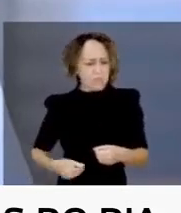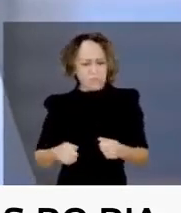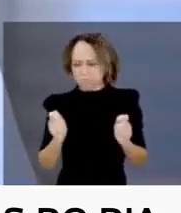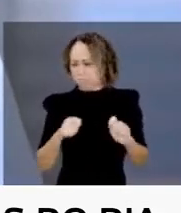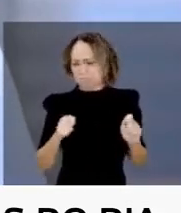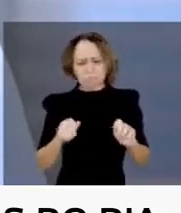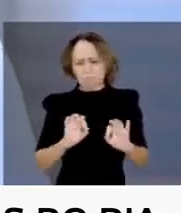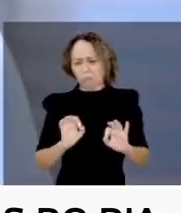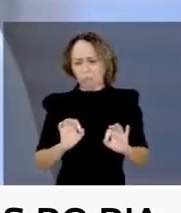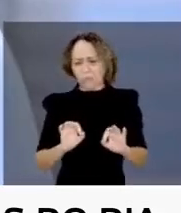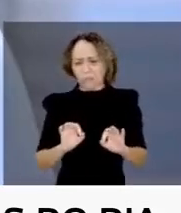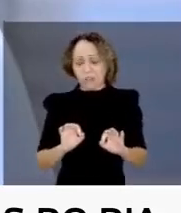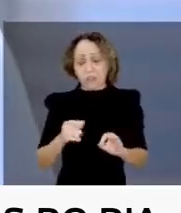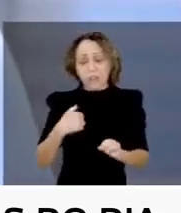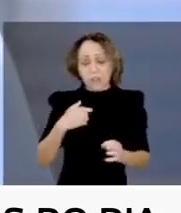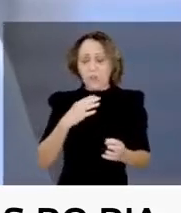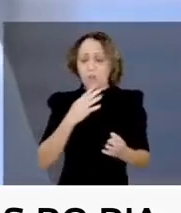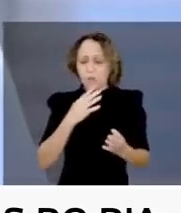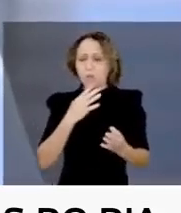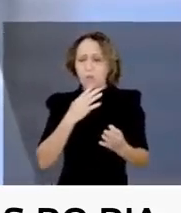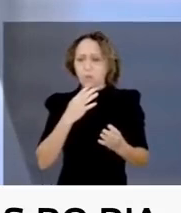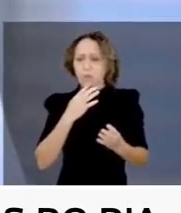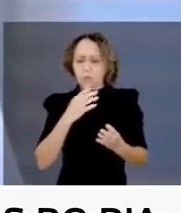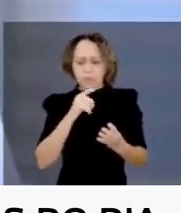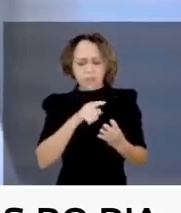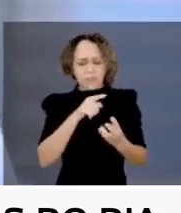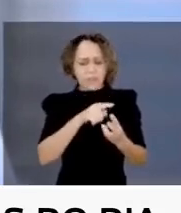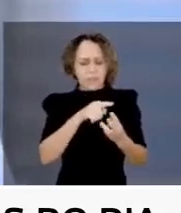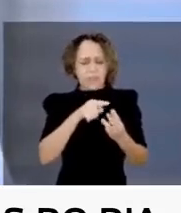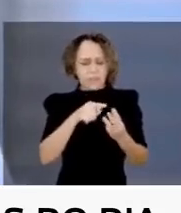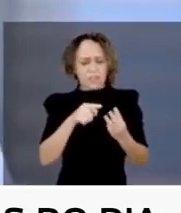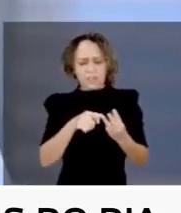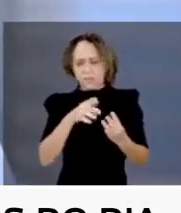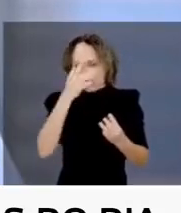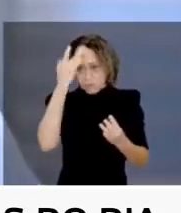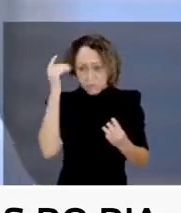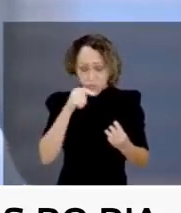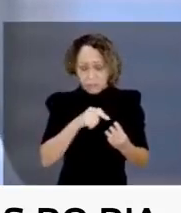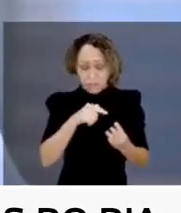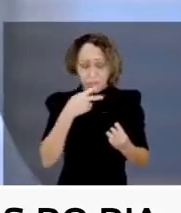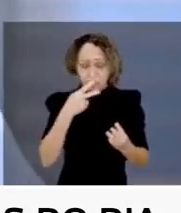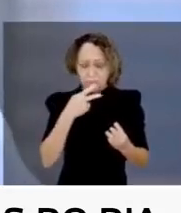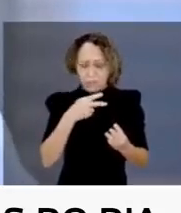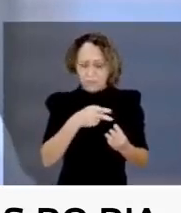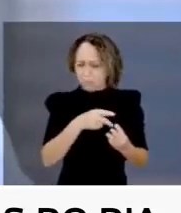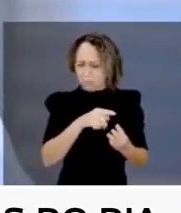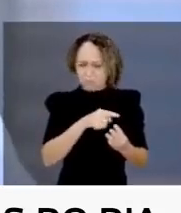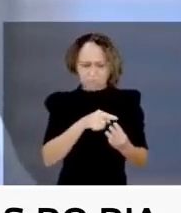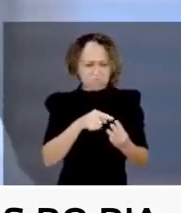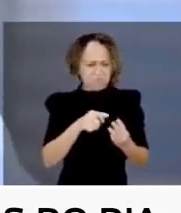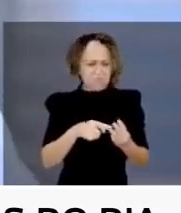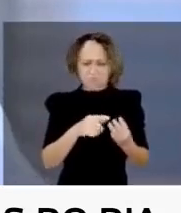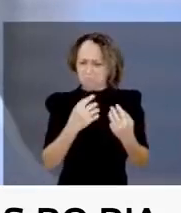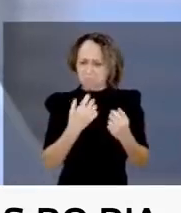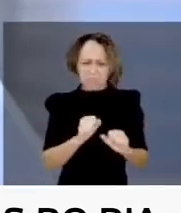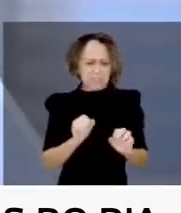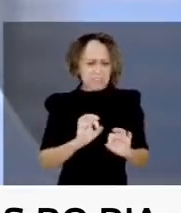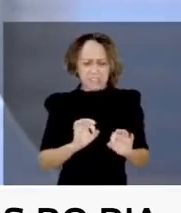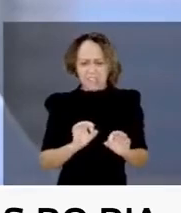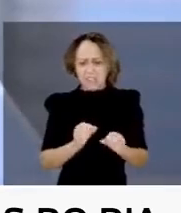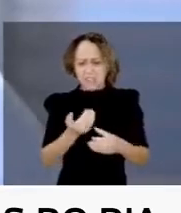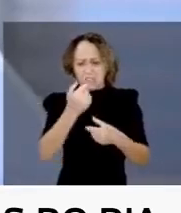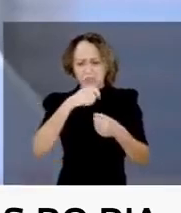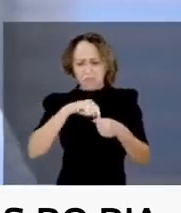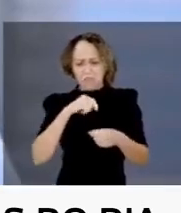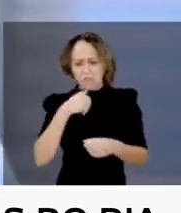aceitaria participar, porque eles sabem, sabe, da importância que eu tenho de fazer, sabe, um